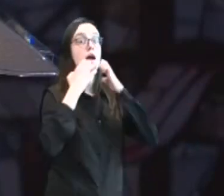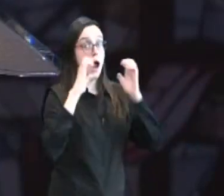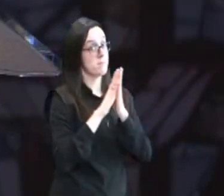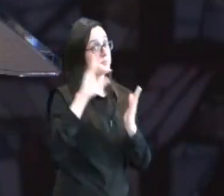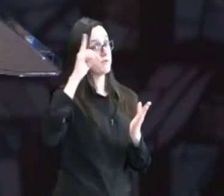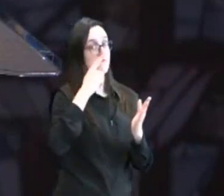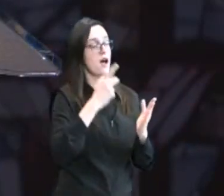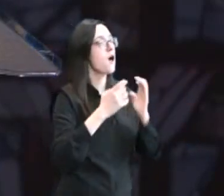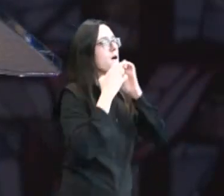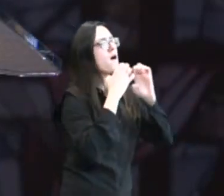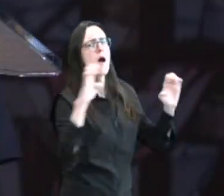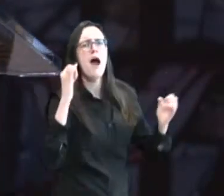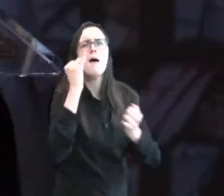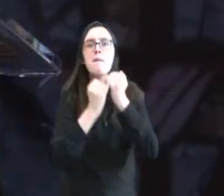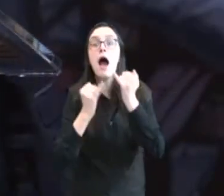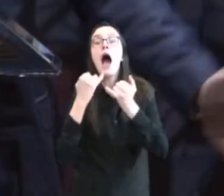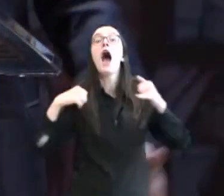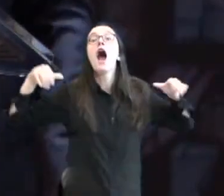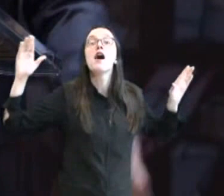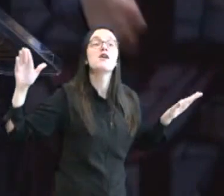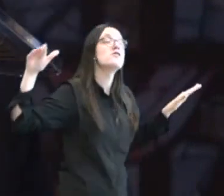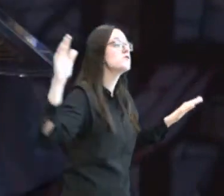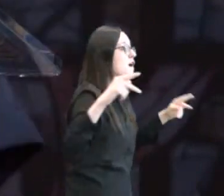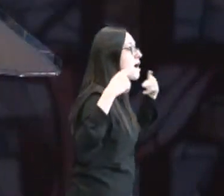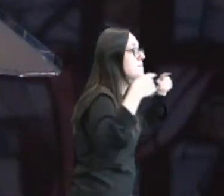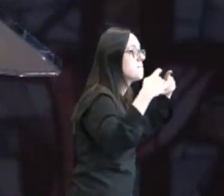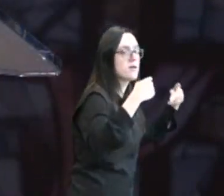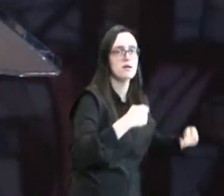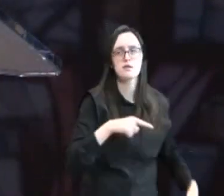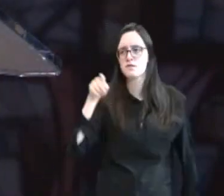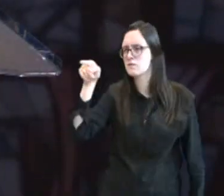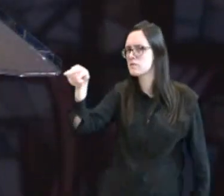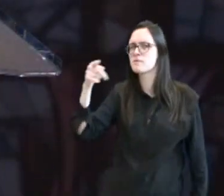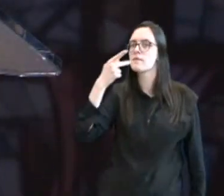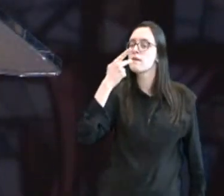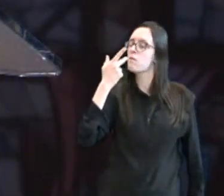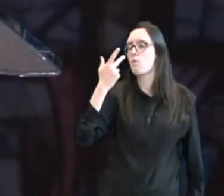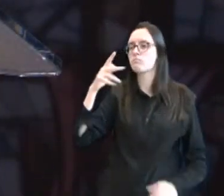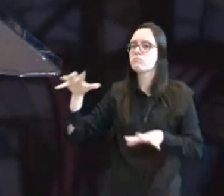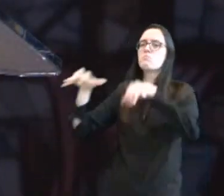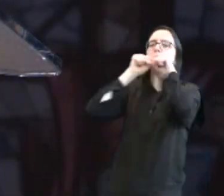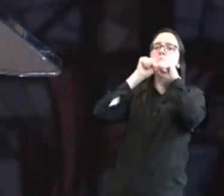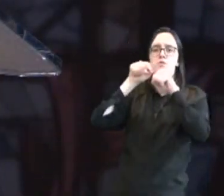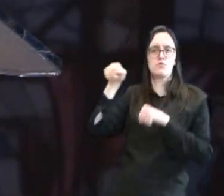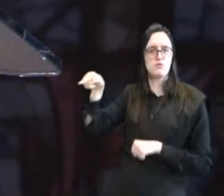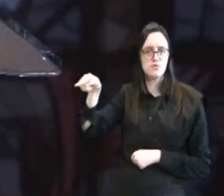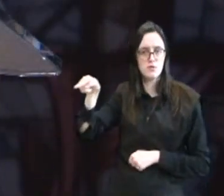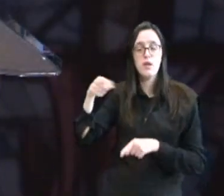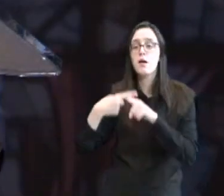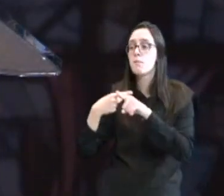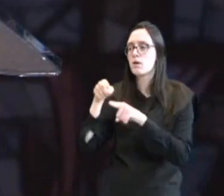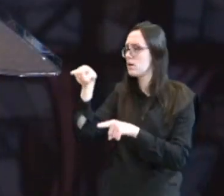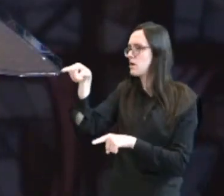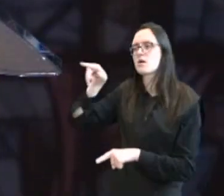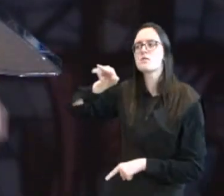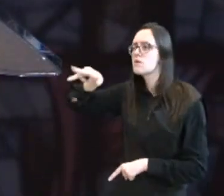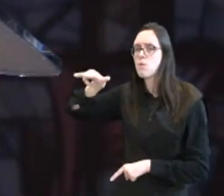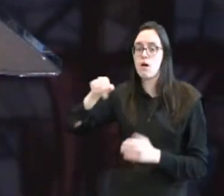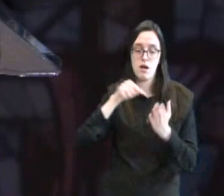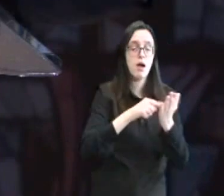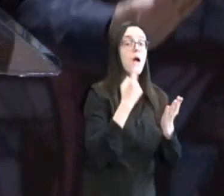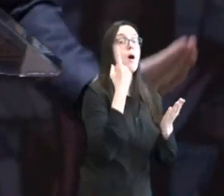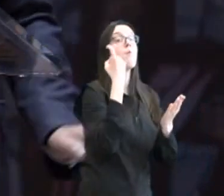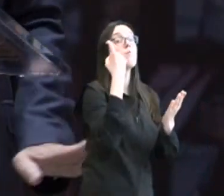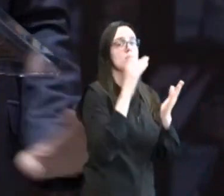Bíblia, ainda que seja um anjo, seja maldito. Que é esta palavra que nós temos. Se